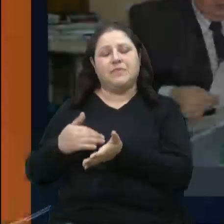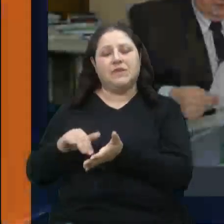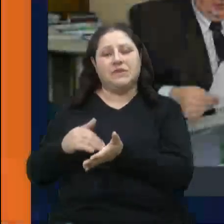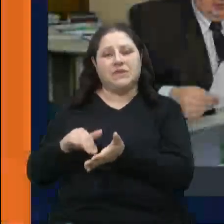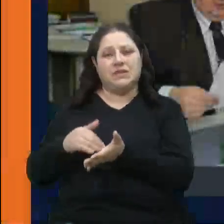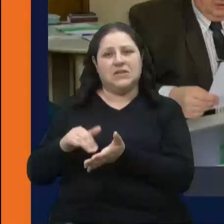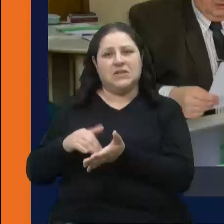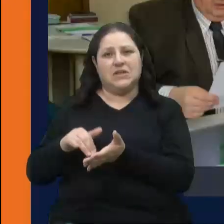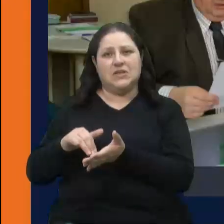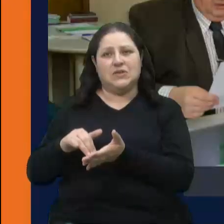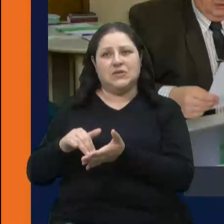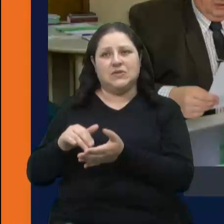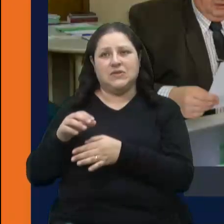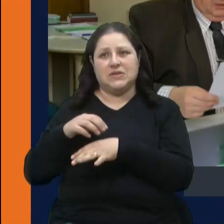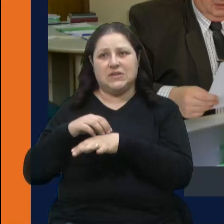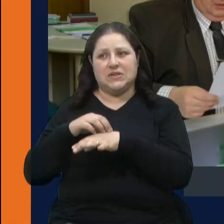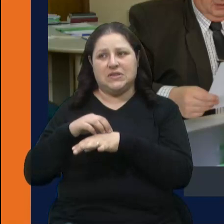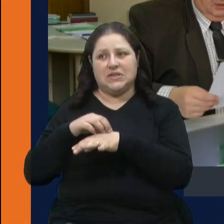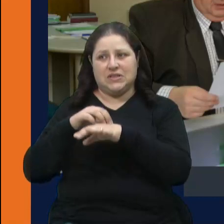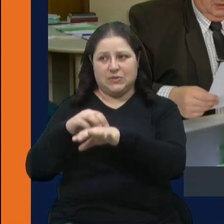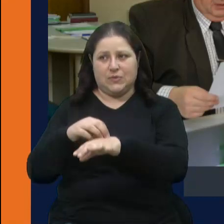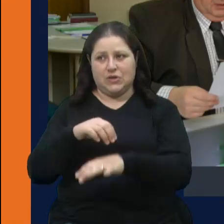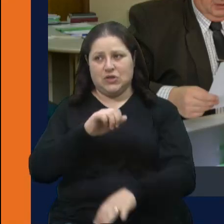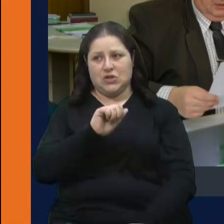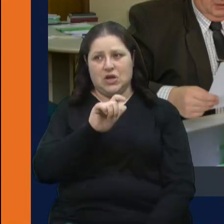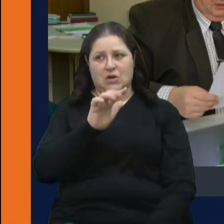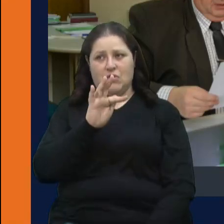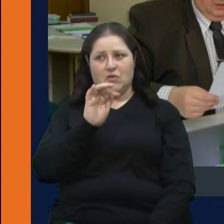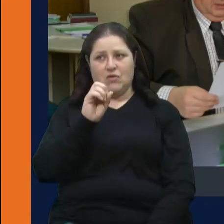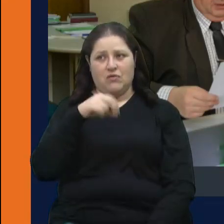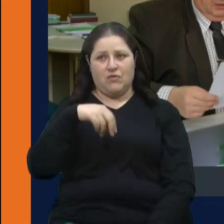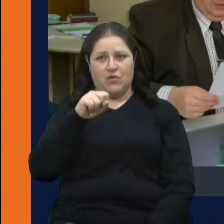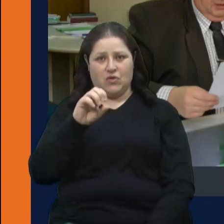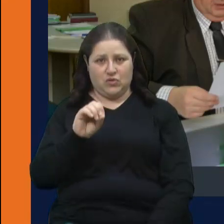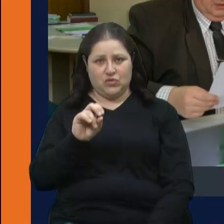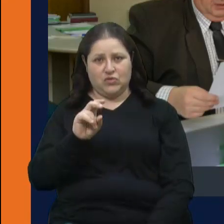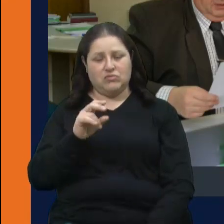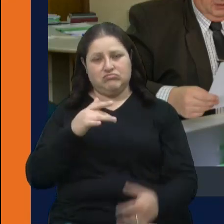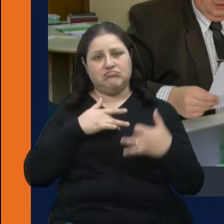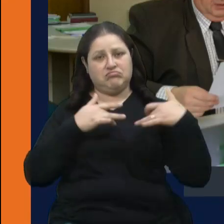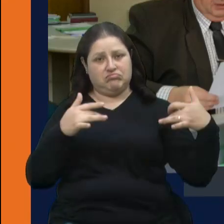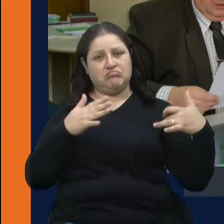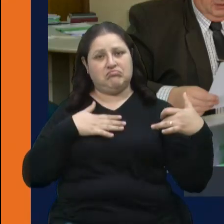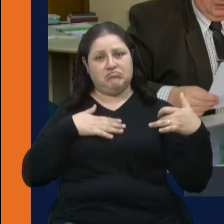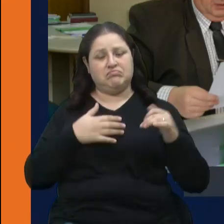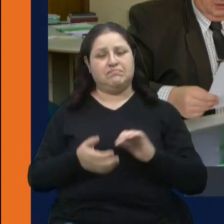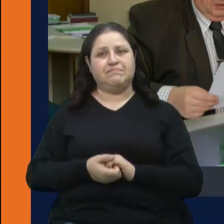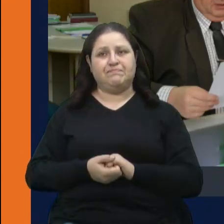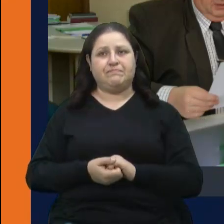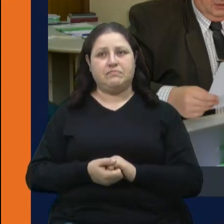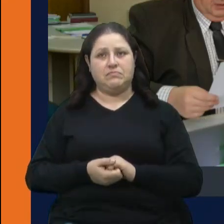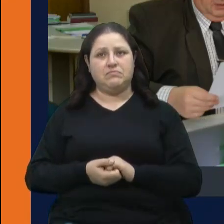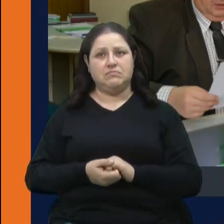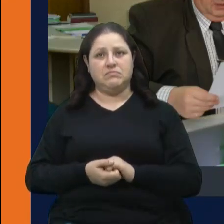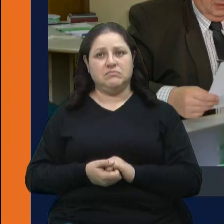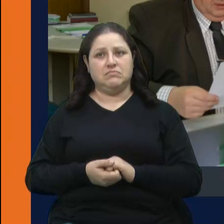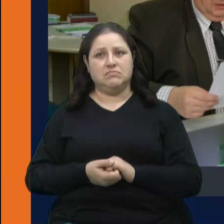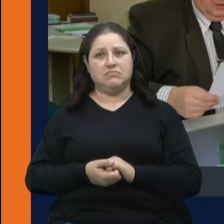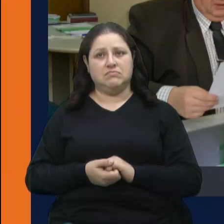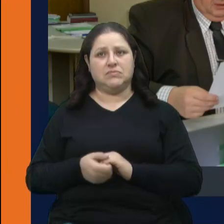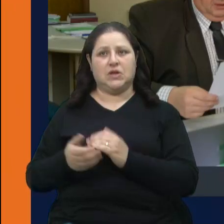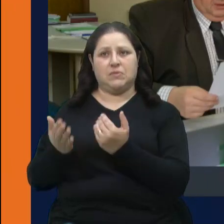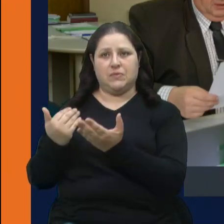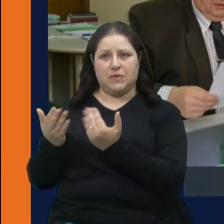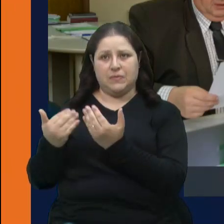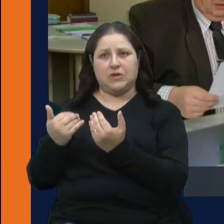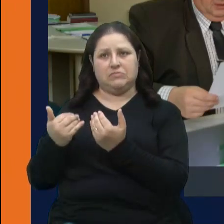senhor Alfonso, que foi muito solícito comigo, teve uma prestação de